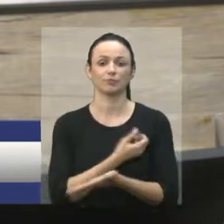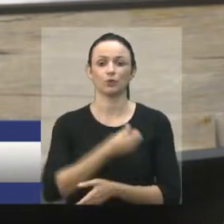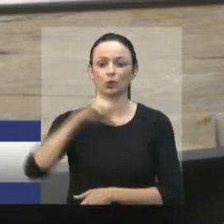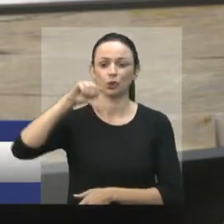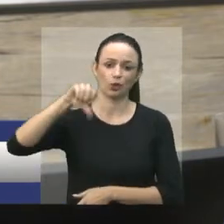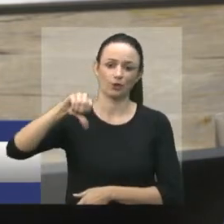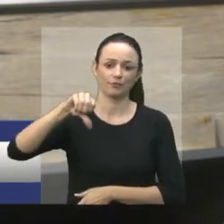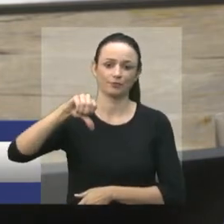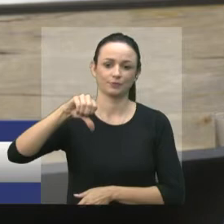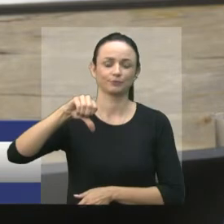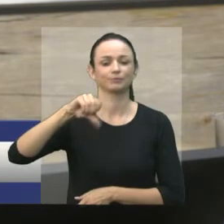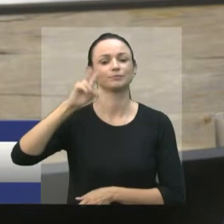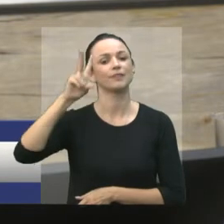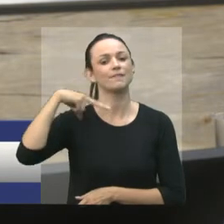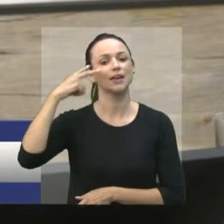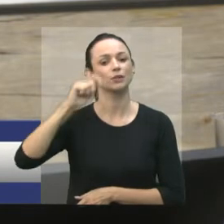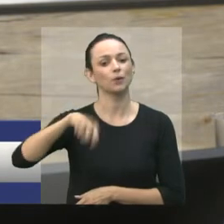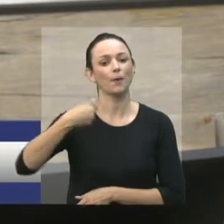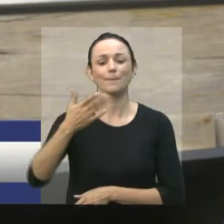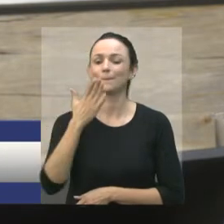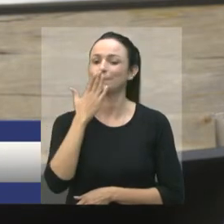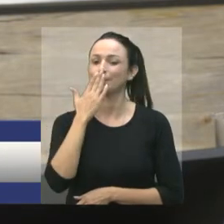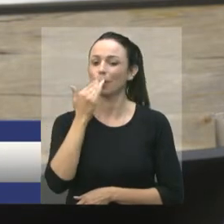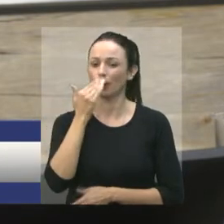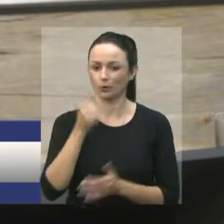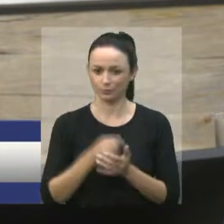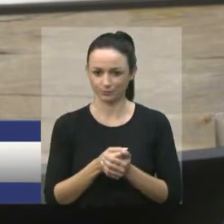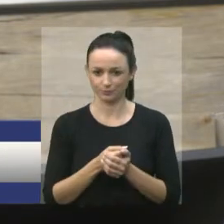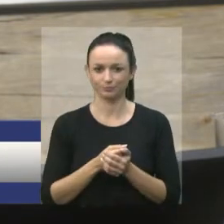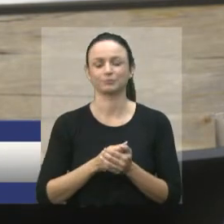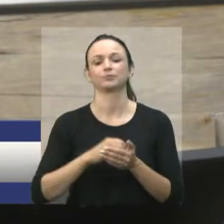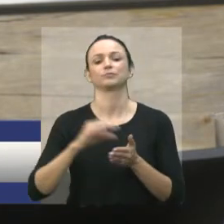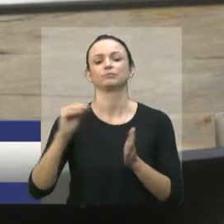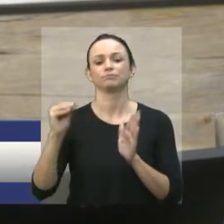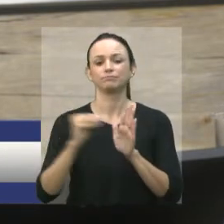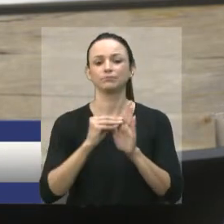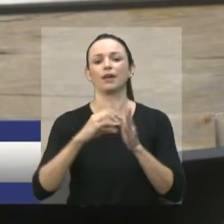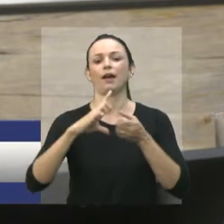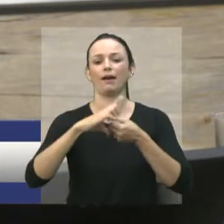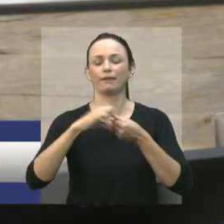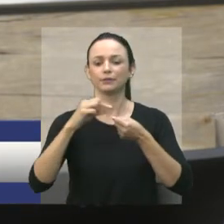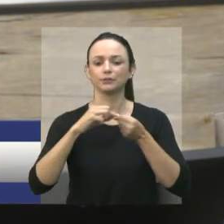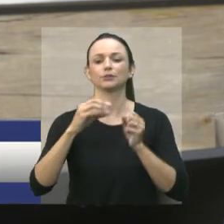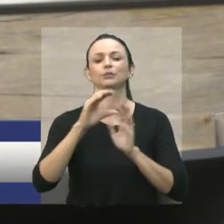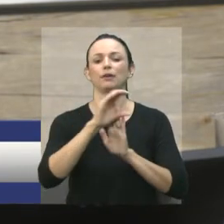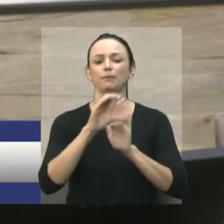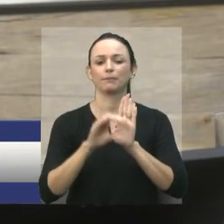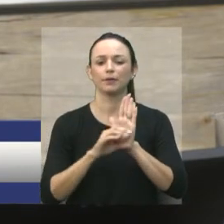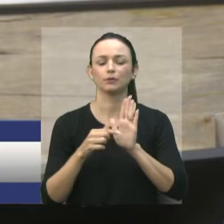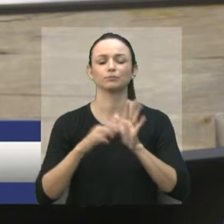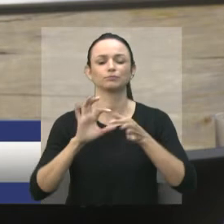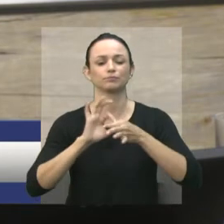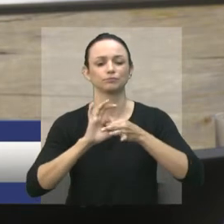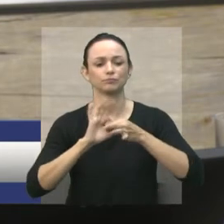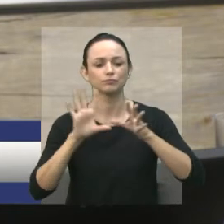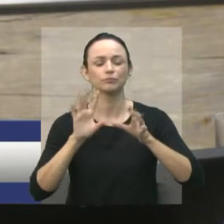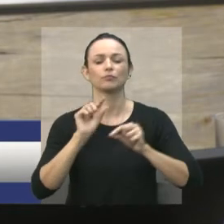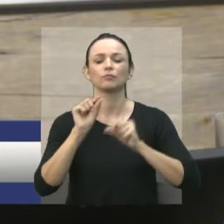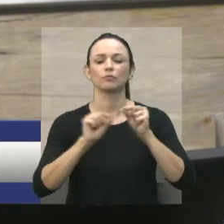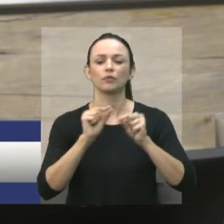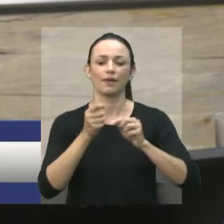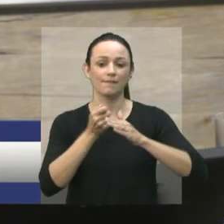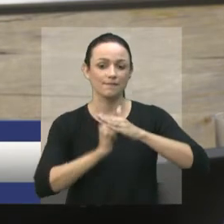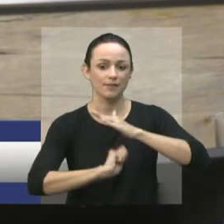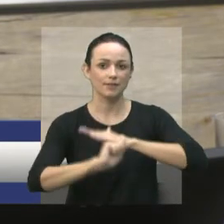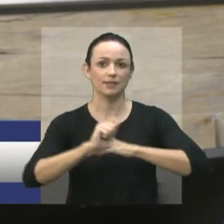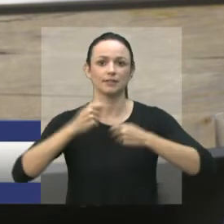9. Vereador José Carlos Borgo, insere artigo no capítulo das disposições finais, autorizando a promoção dos